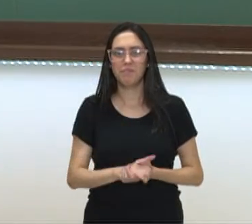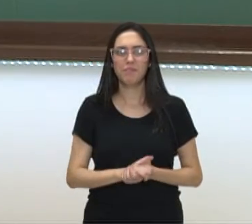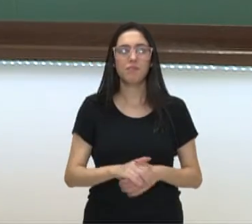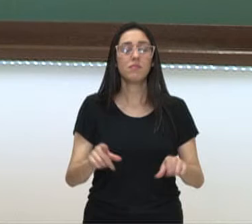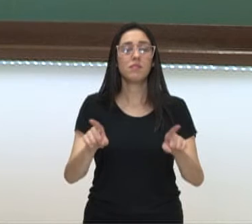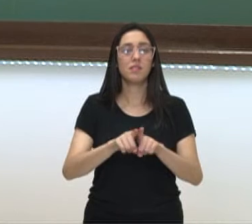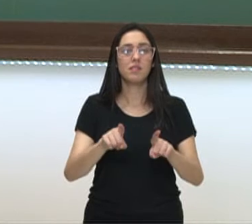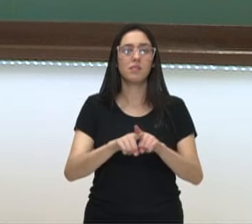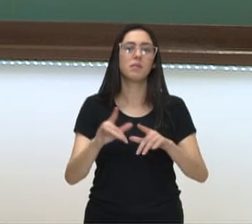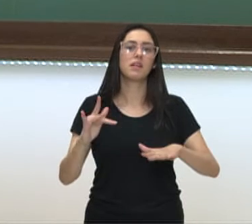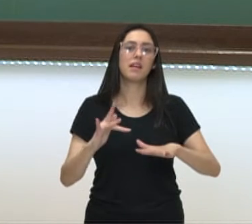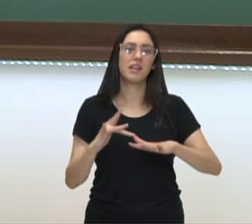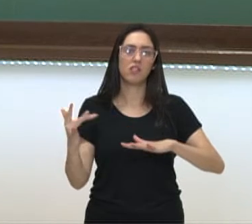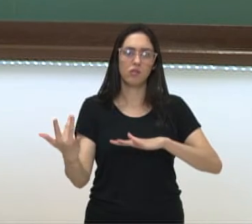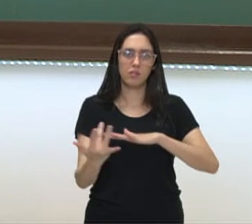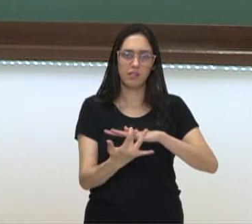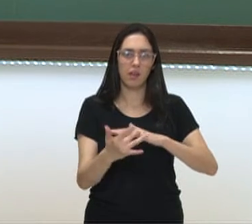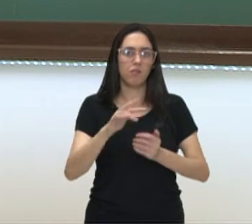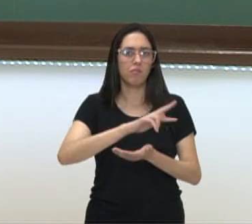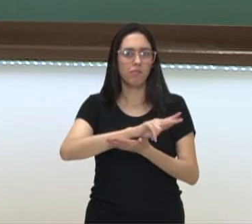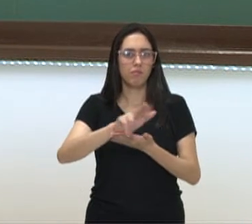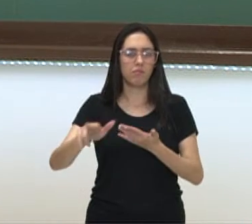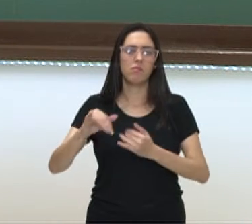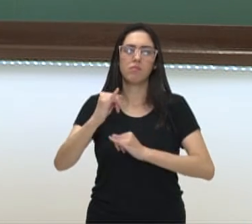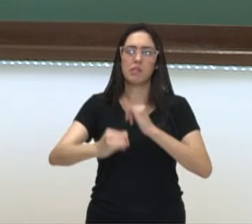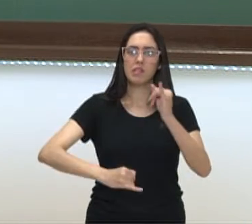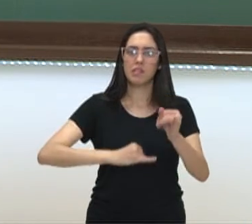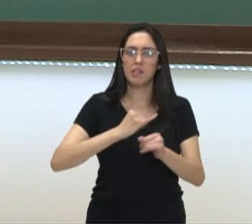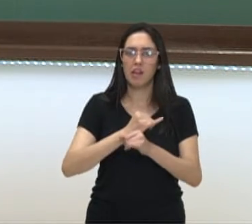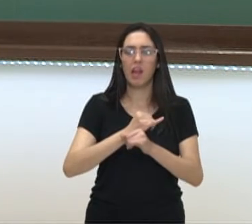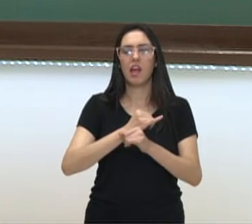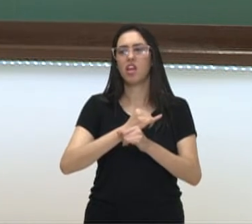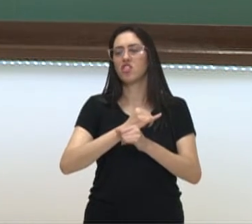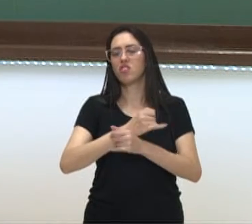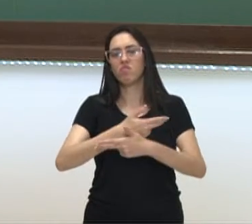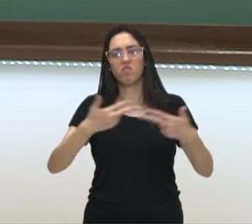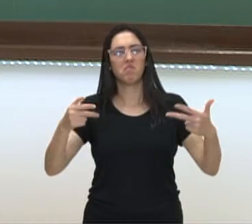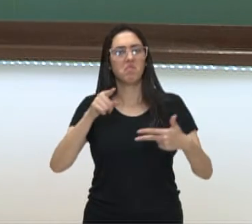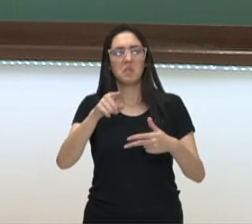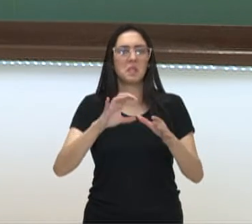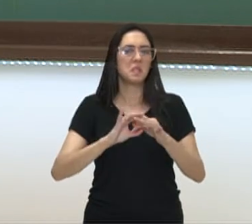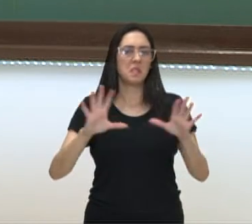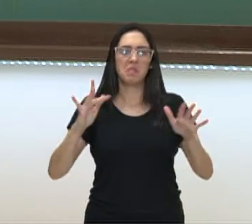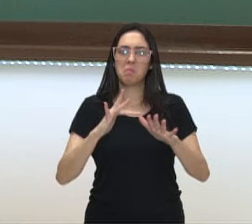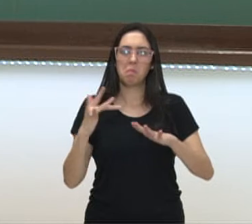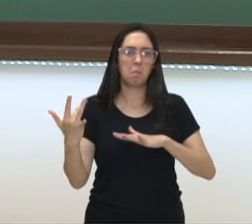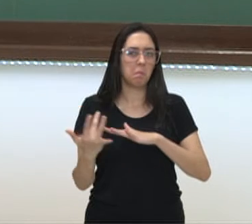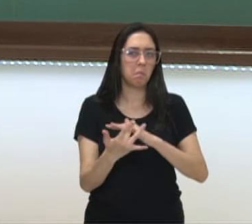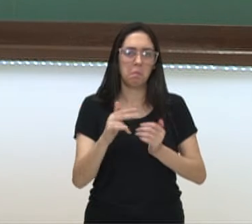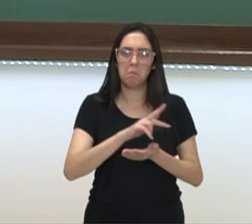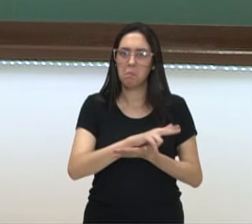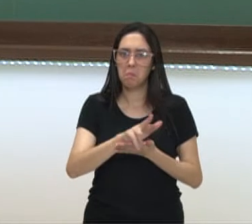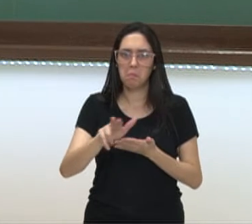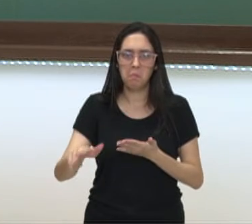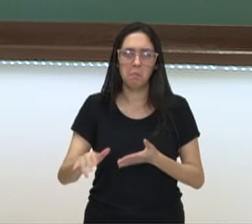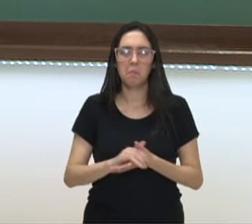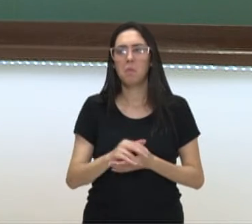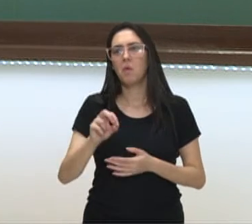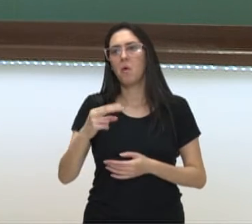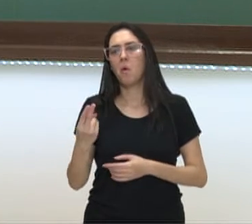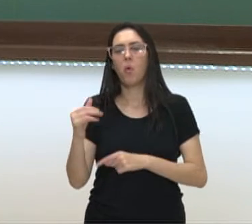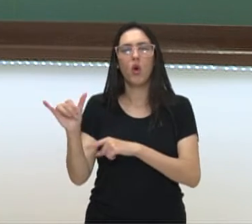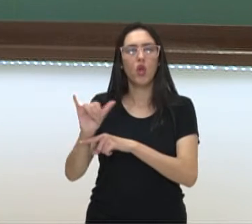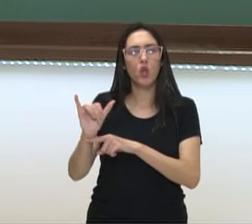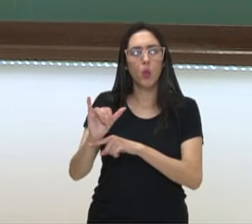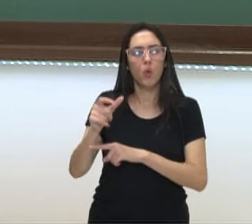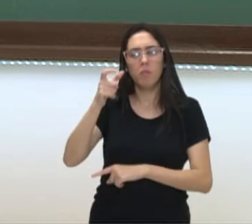nas redes sociais, na internet, seja qual rede social for, ou seja nos canais de YouTube onde